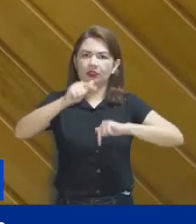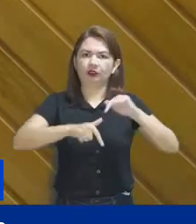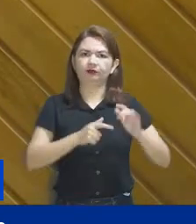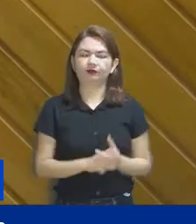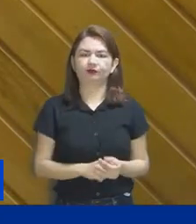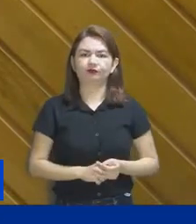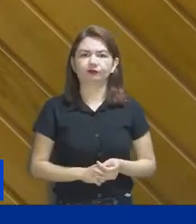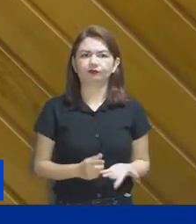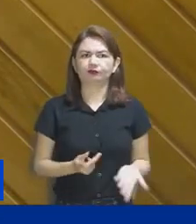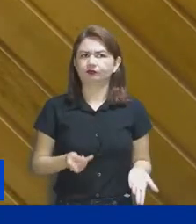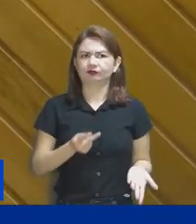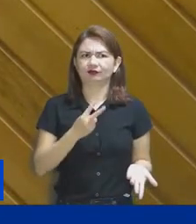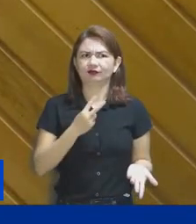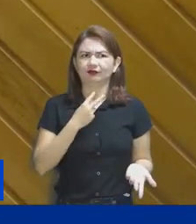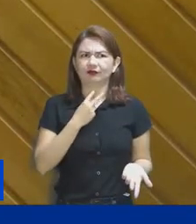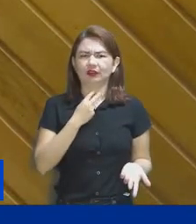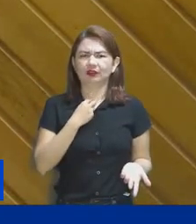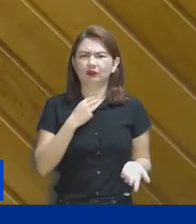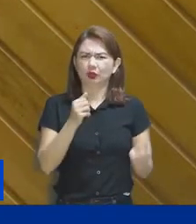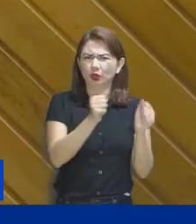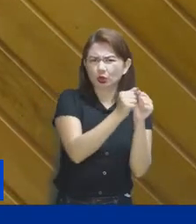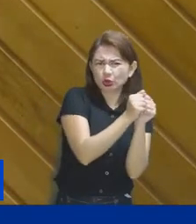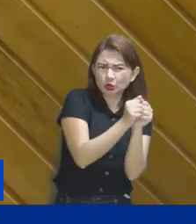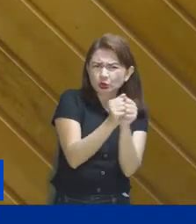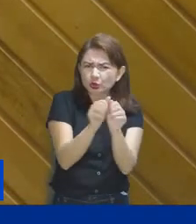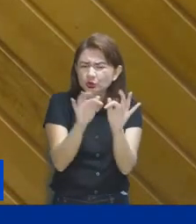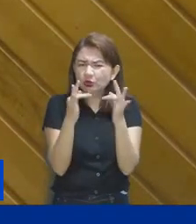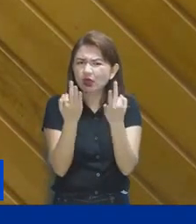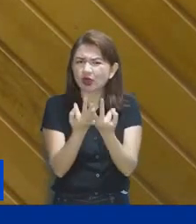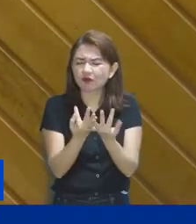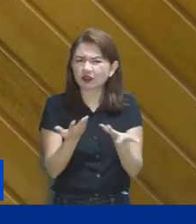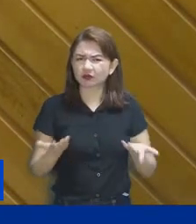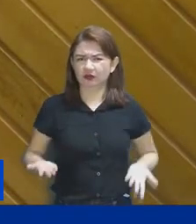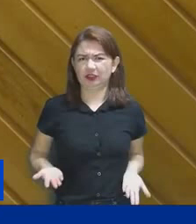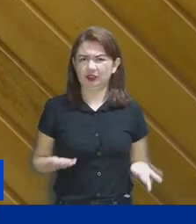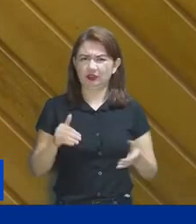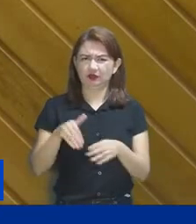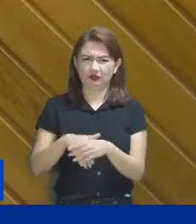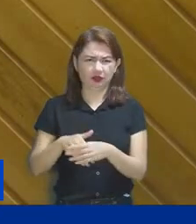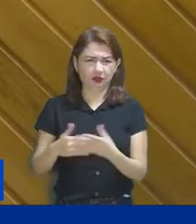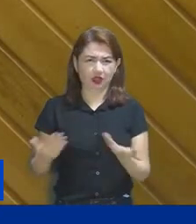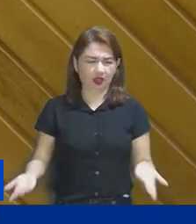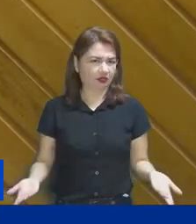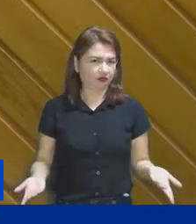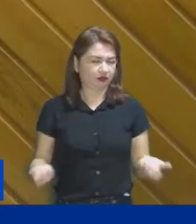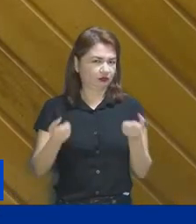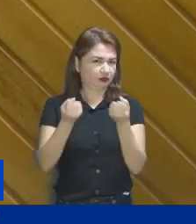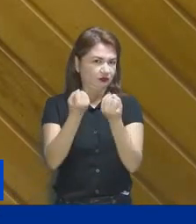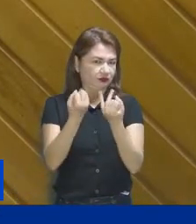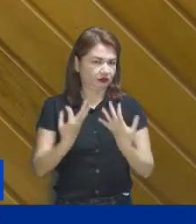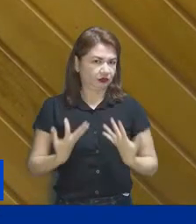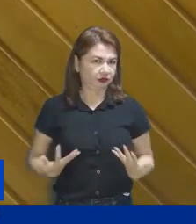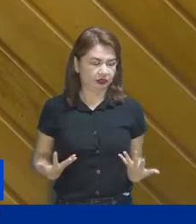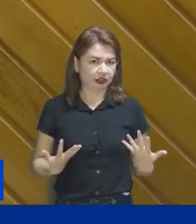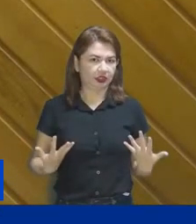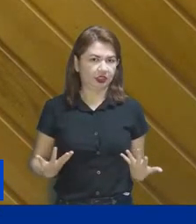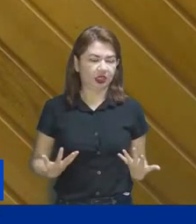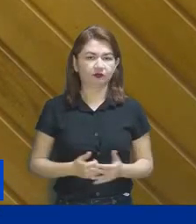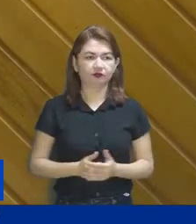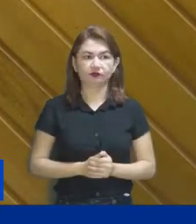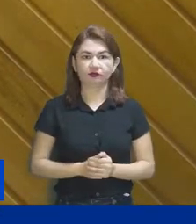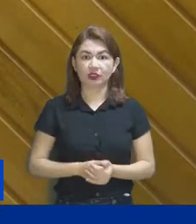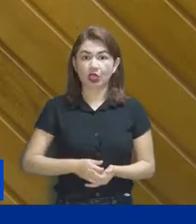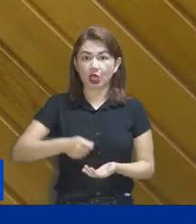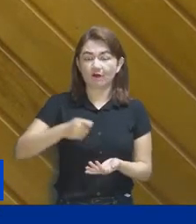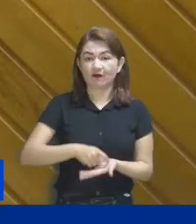não pode levar os membros da sua família, ajudá-los a ir votar. Mas ali não ficou comprovado em nenhum momento que ela pediu voto,